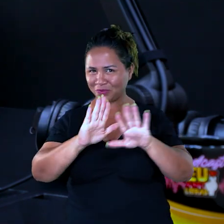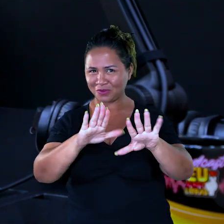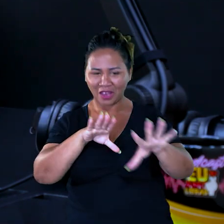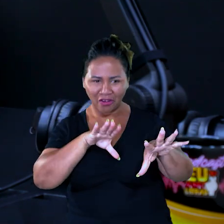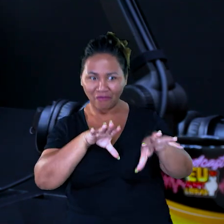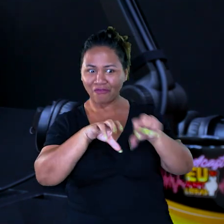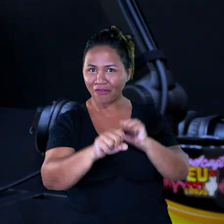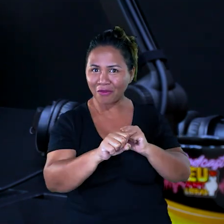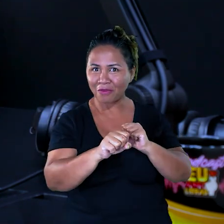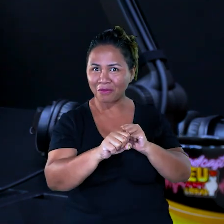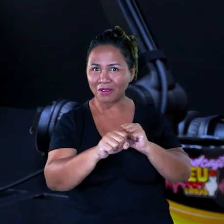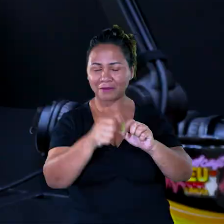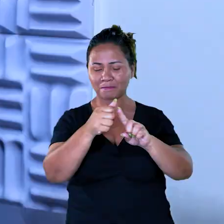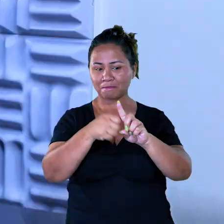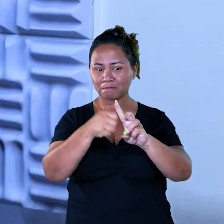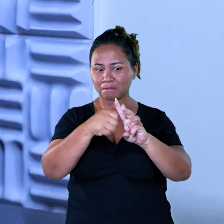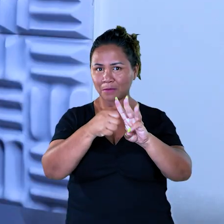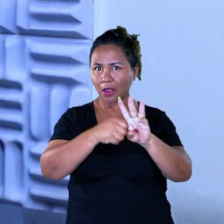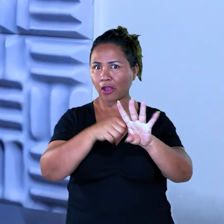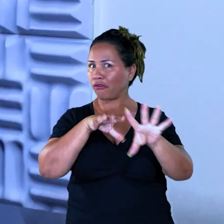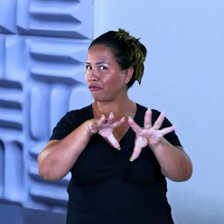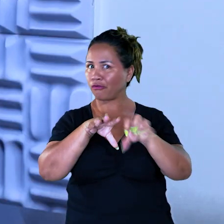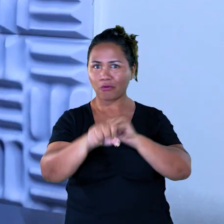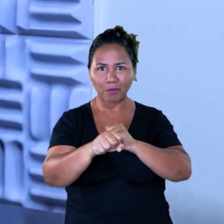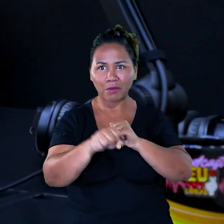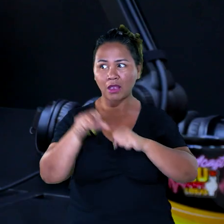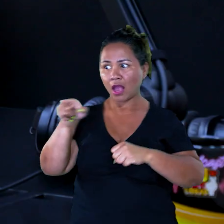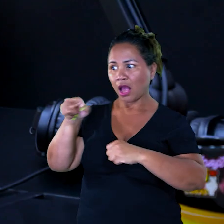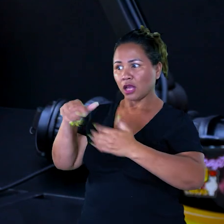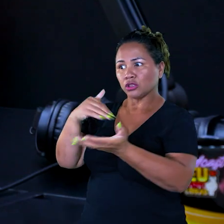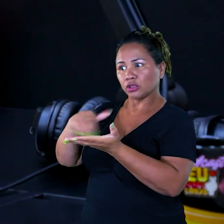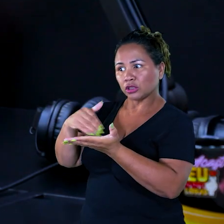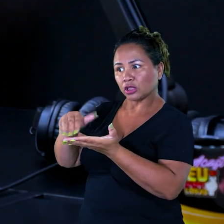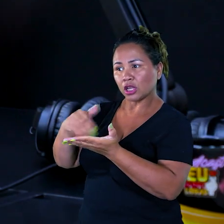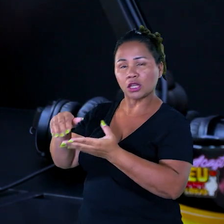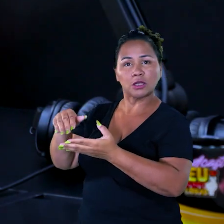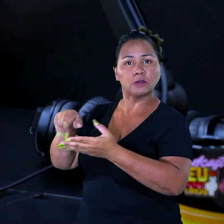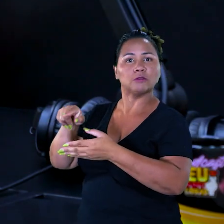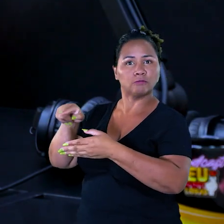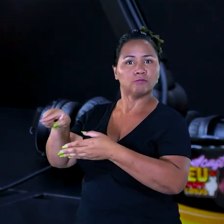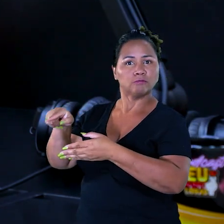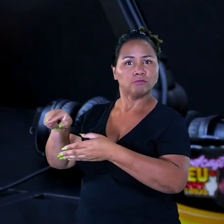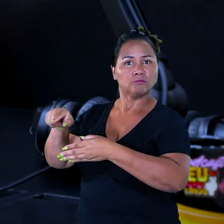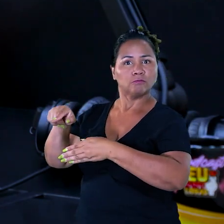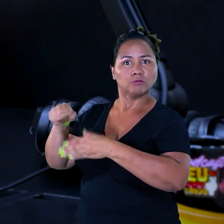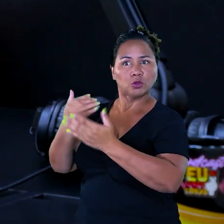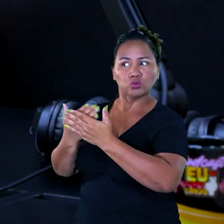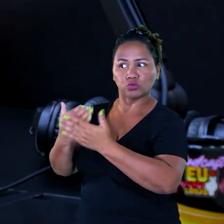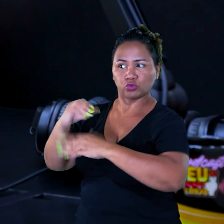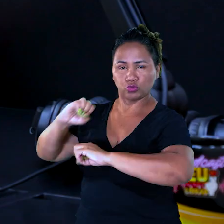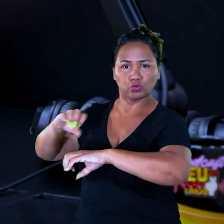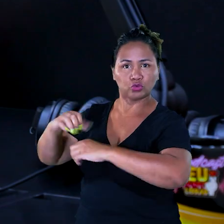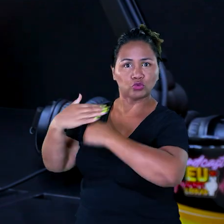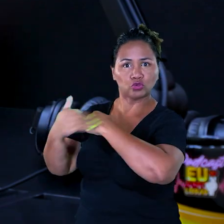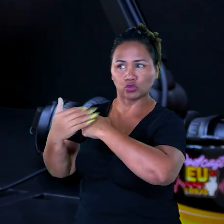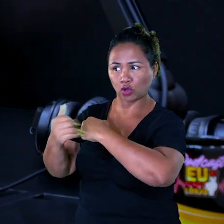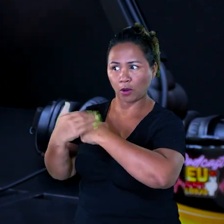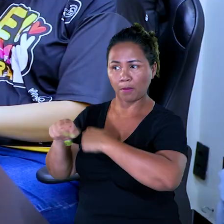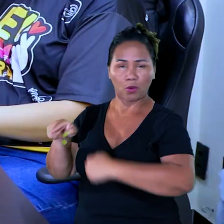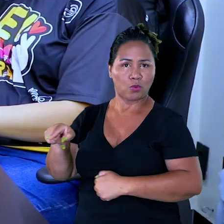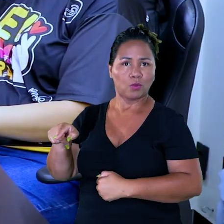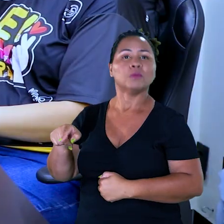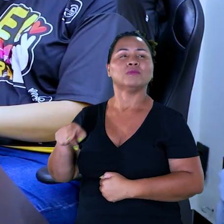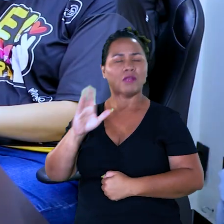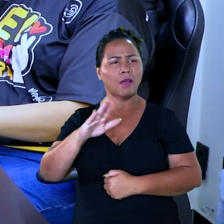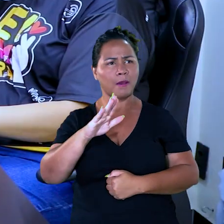de Educação me chamou, depois de 4 meses. Como? Porque eu já tinha o curso e na época, assim, não tinha prova, né? Naquela época não tinha prova para fazer, era só